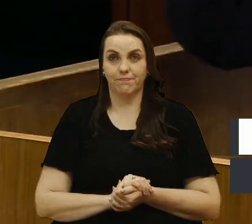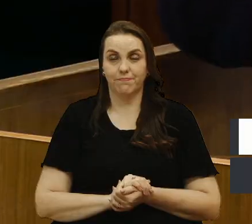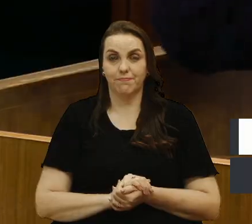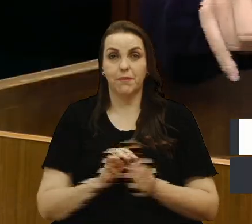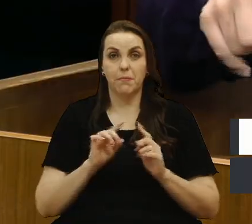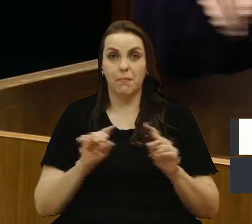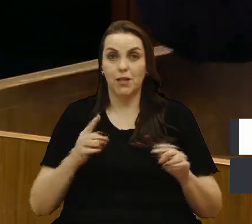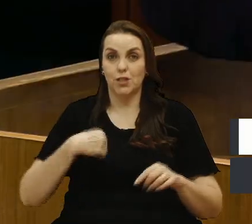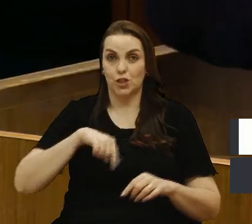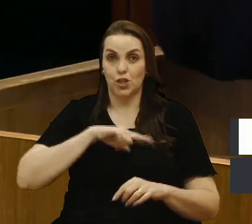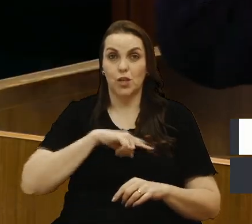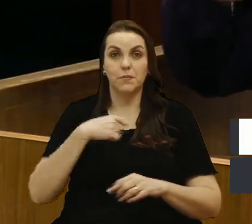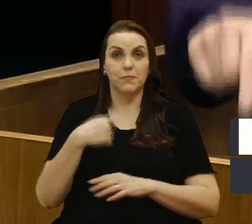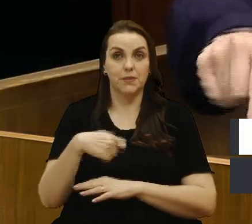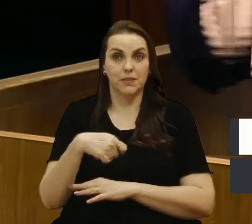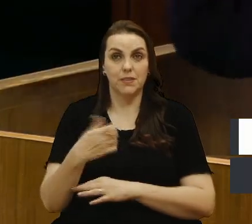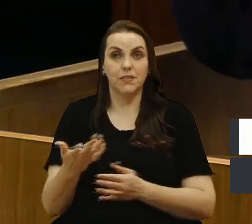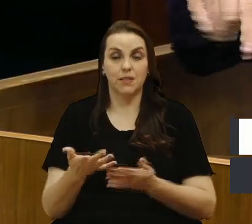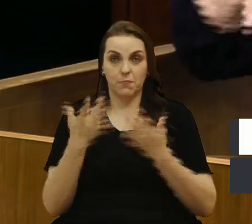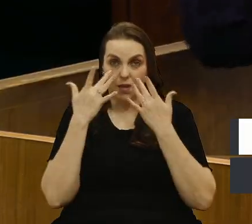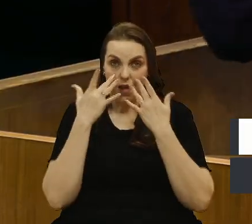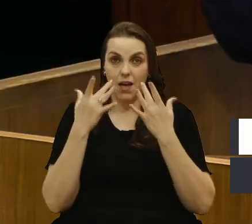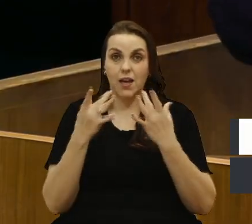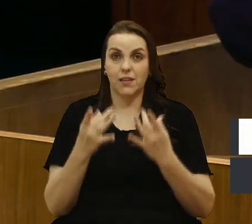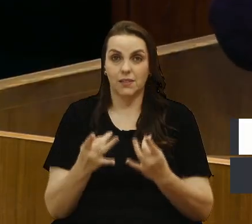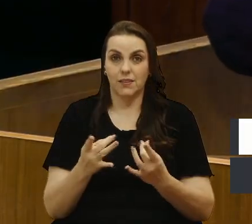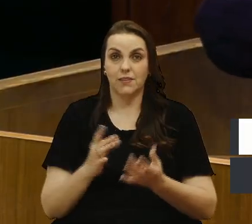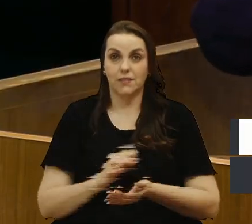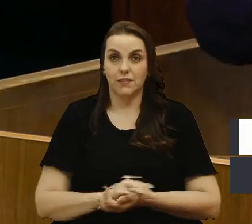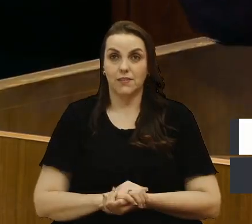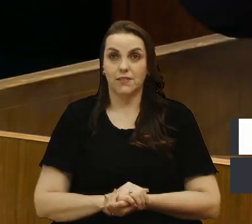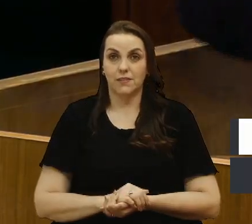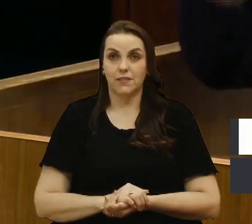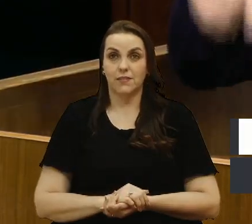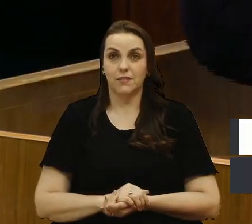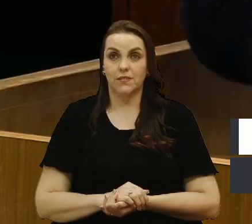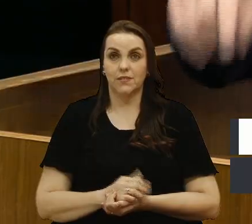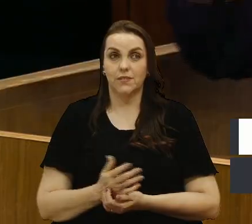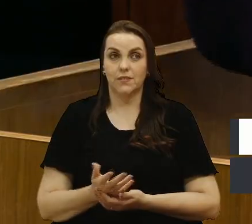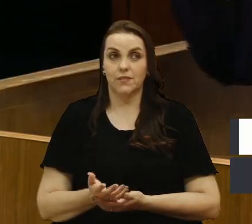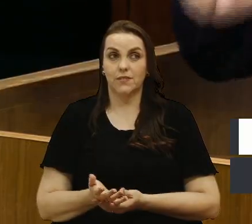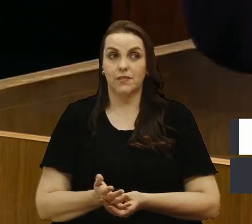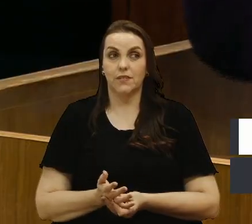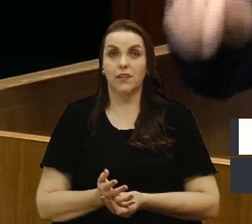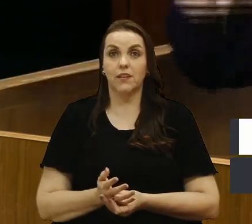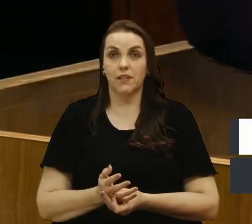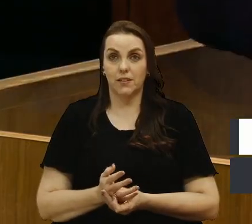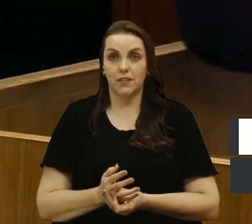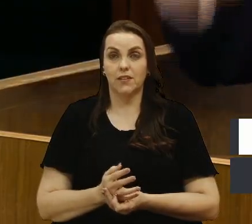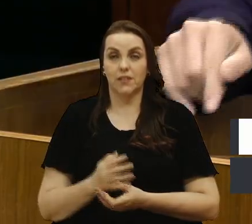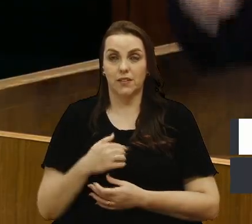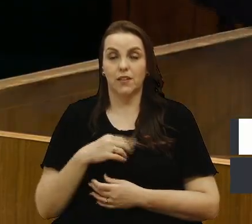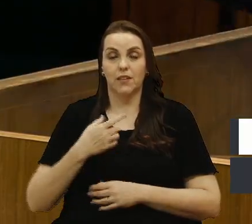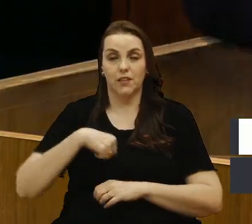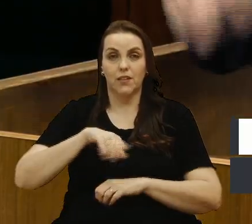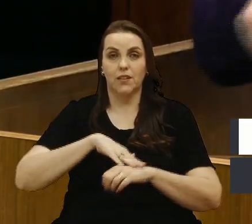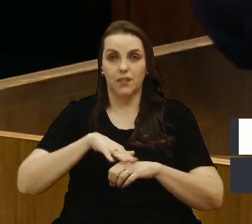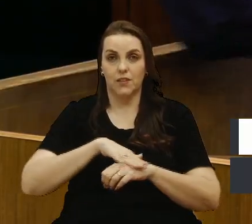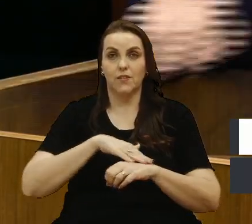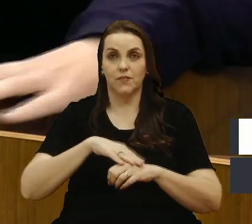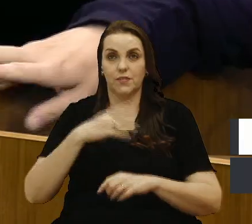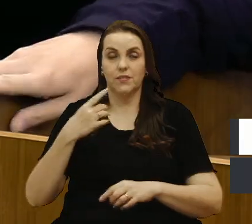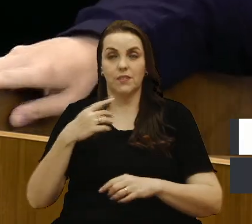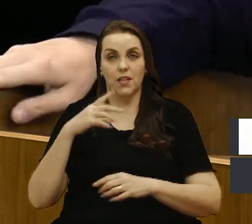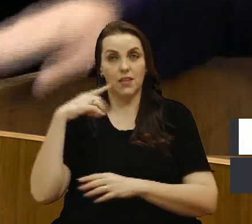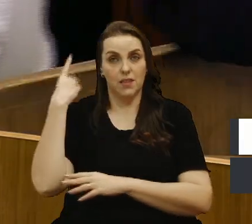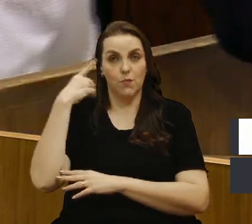Mas nós precisamos chamar atenção, e eu quero chamar a atenção dos colegas para isso. Nós precisamos falar com os nossos deputados sobre